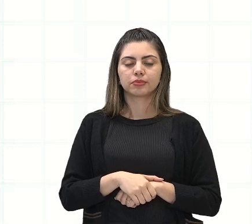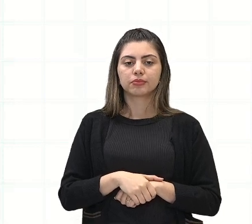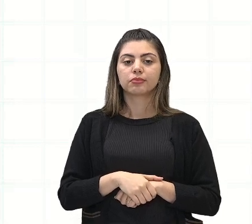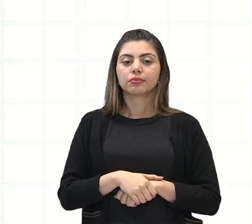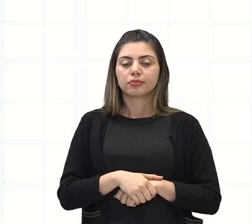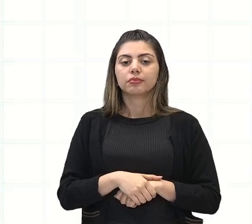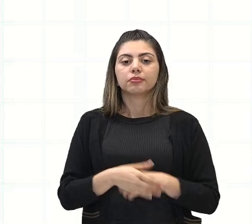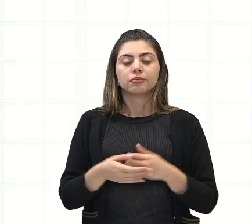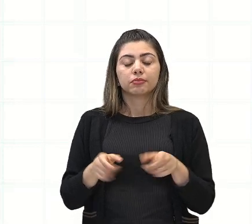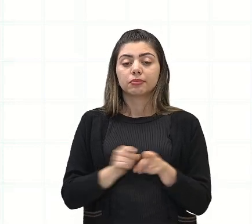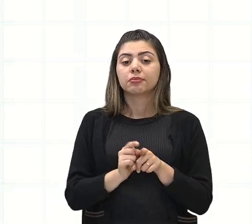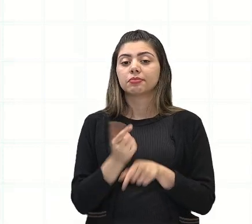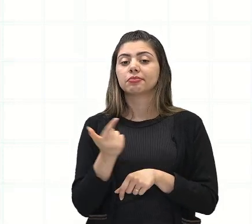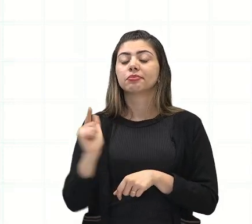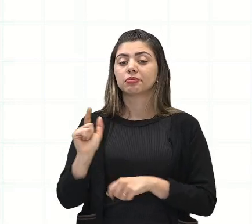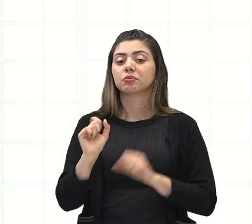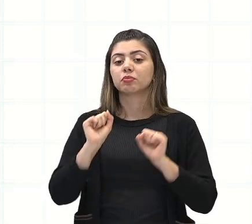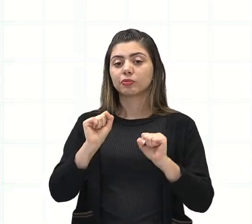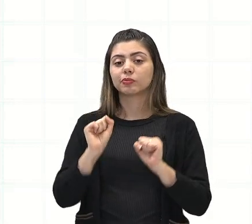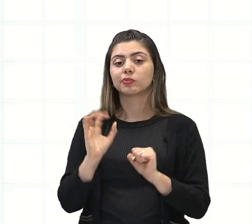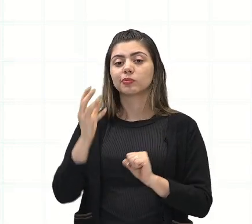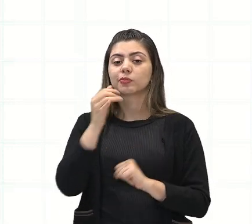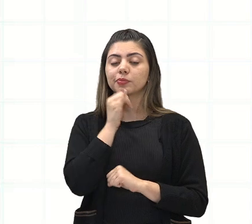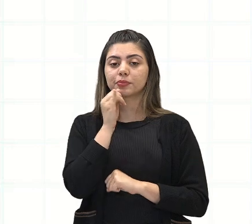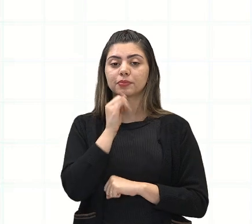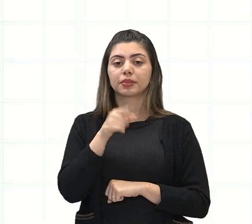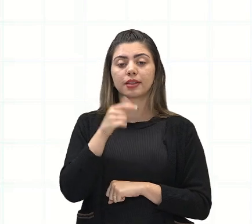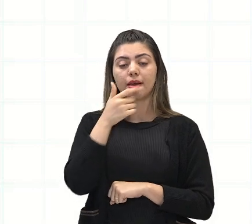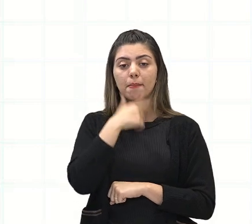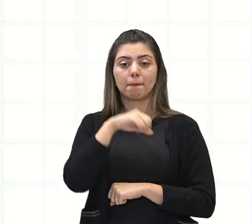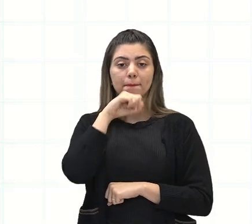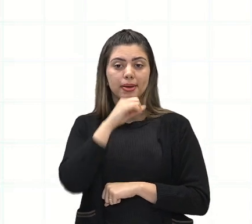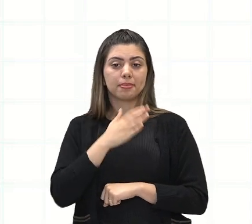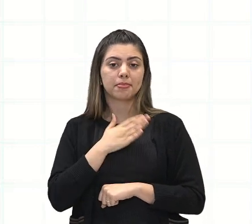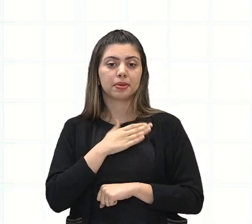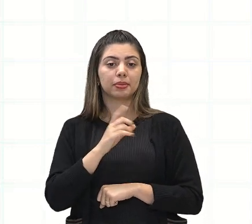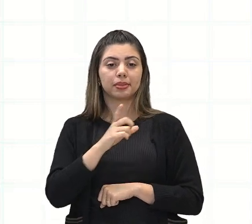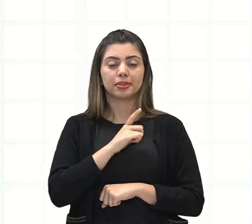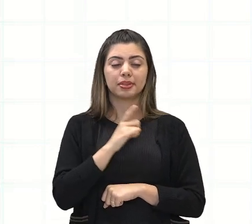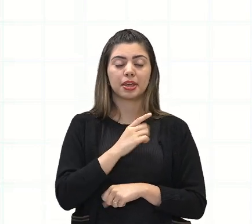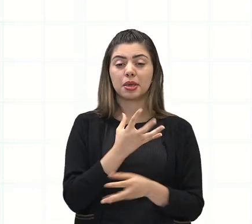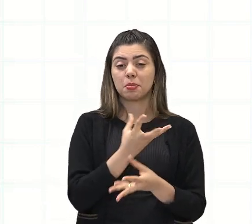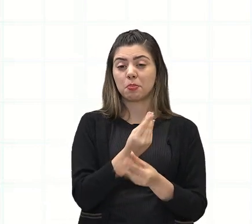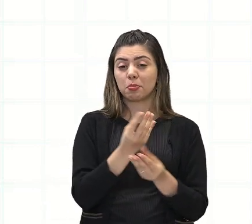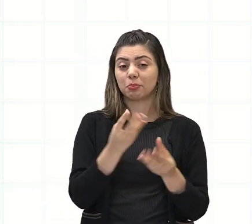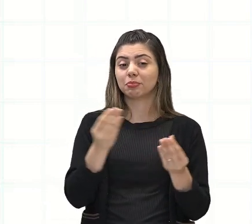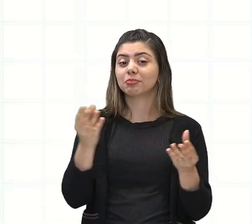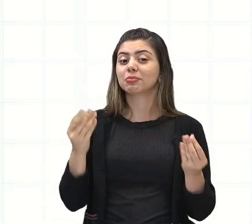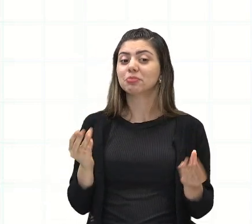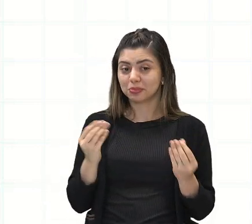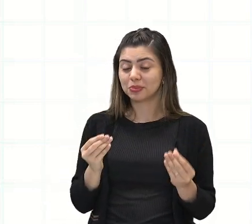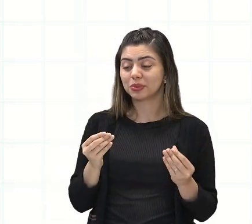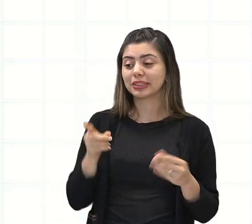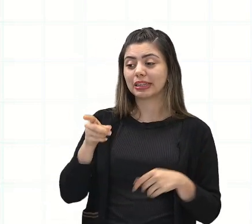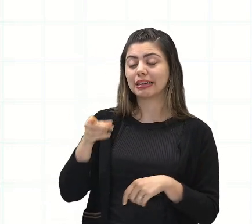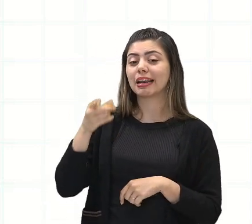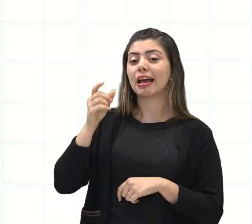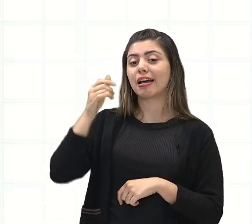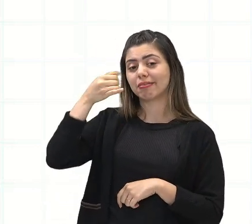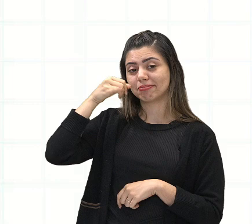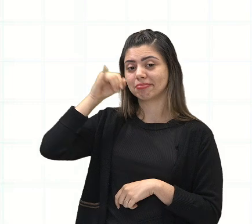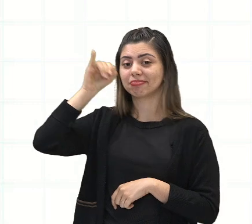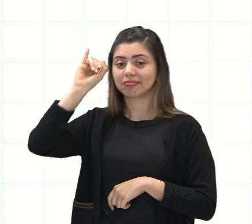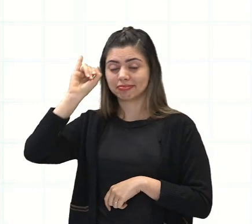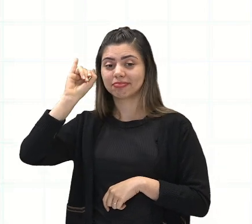Parte pelo todo também pode acontecer. Meu pai possui inúmeras cabeças de gado. Só que ele não possui só a cabeça do gado,